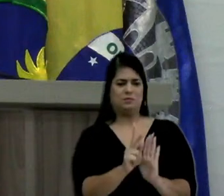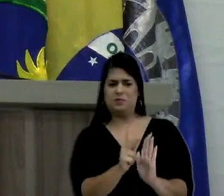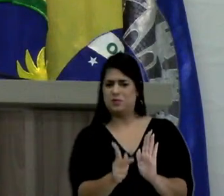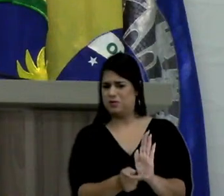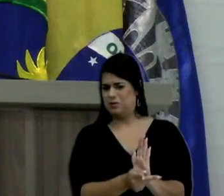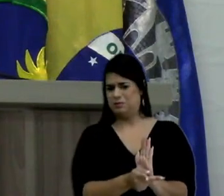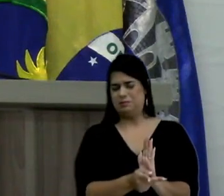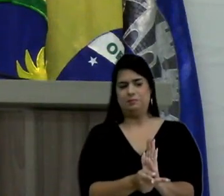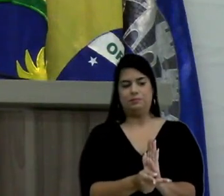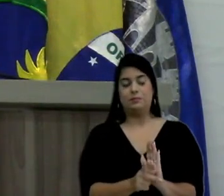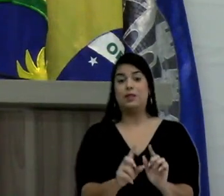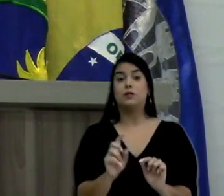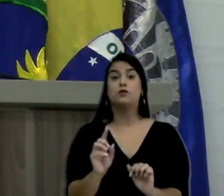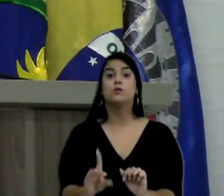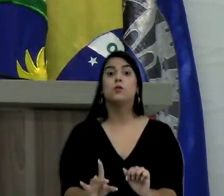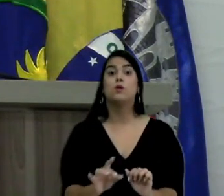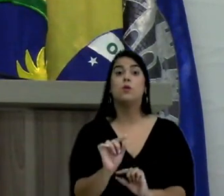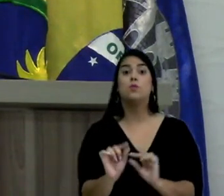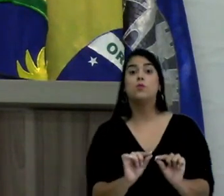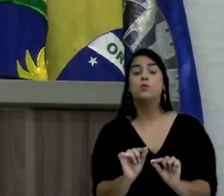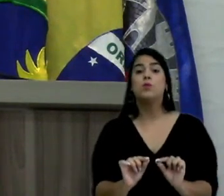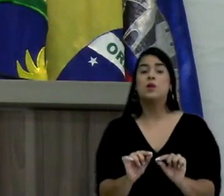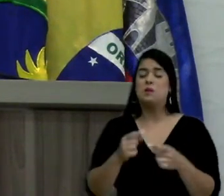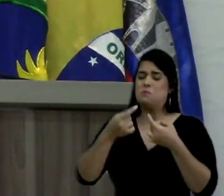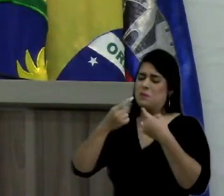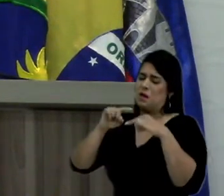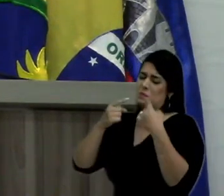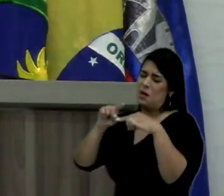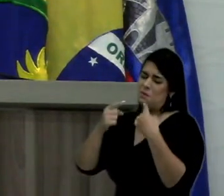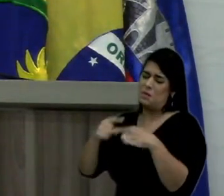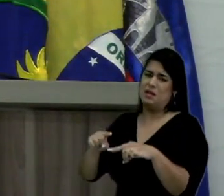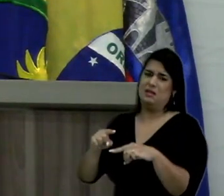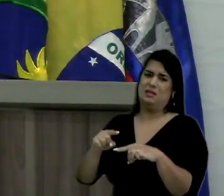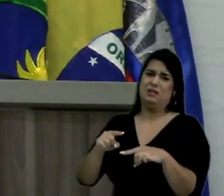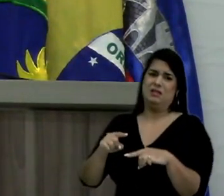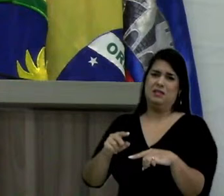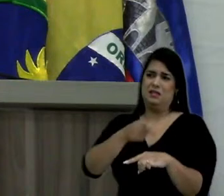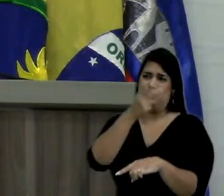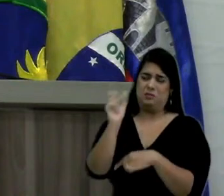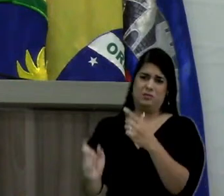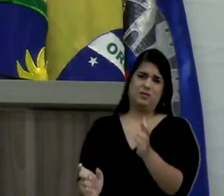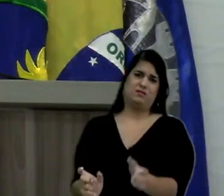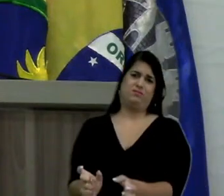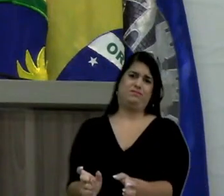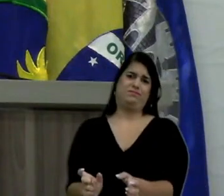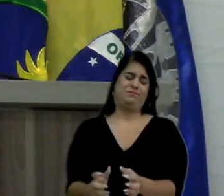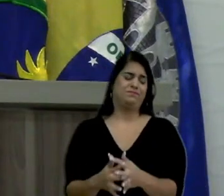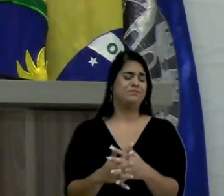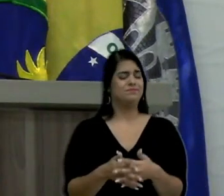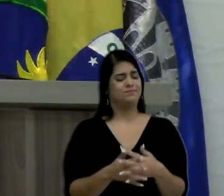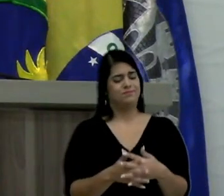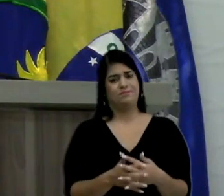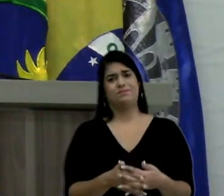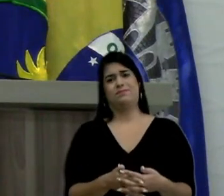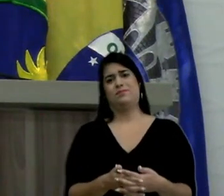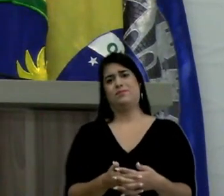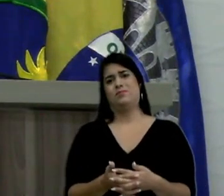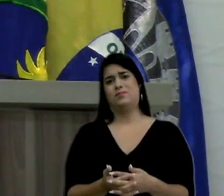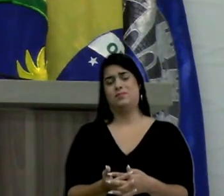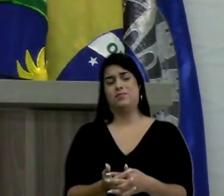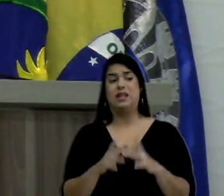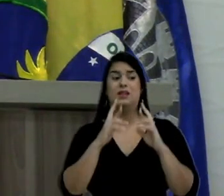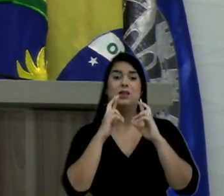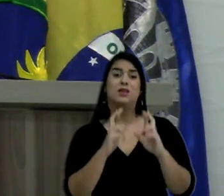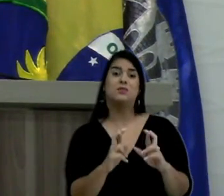coloque mas sim tenta degrinir a imagem de tantas pessoas ali então a gente eu disse olha